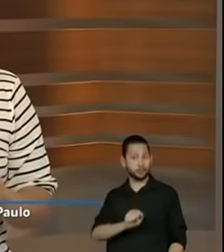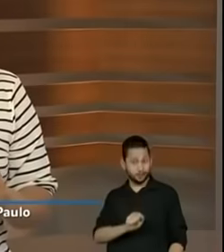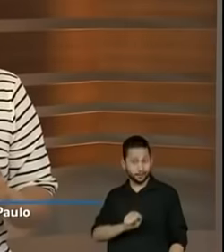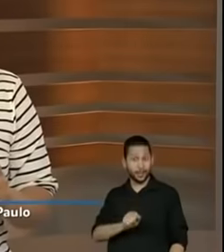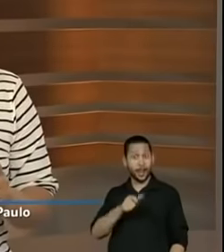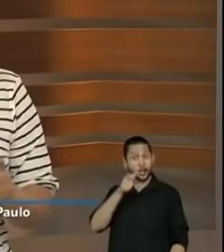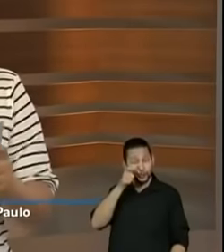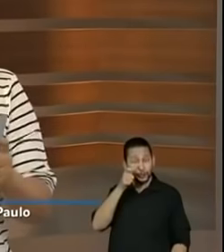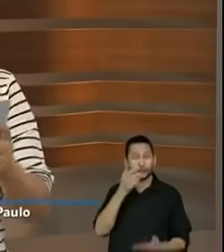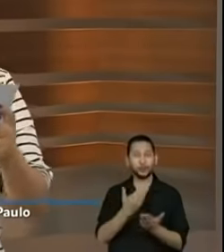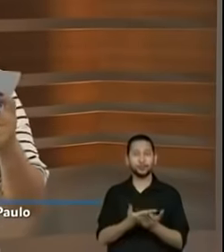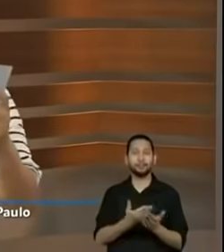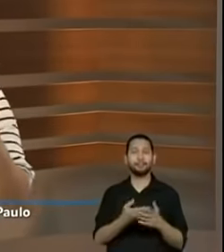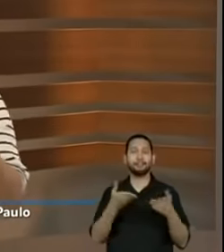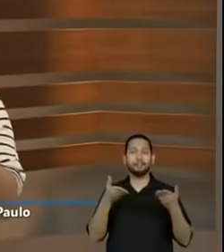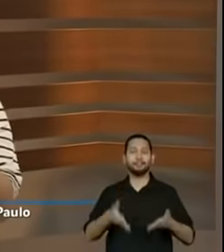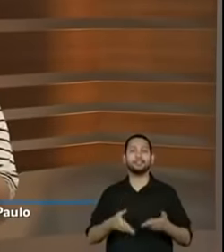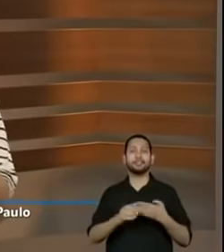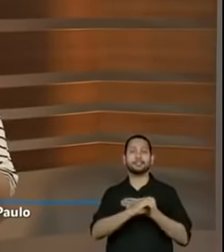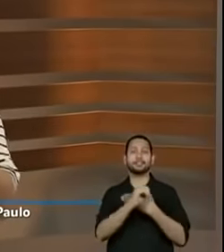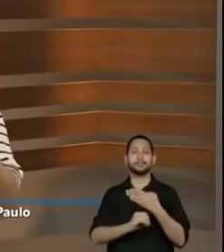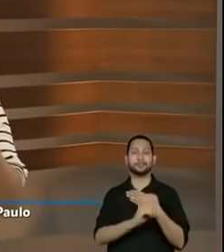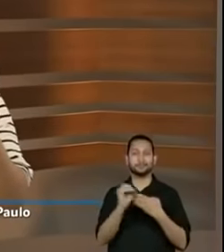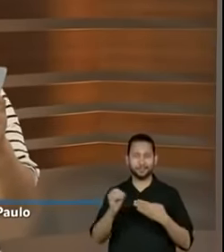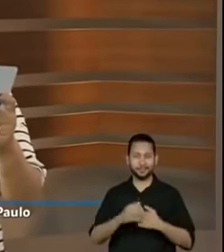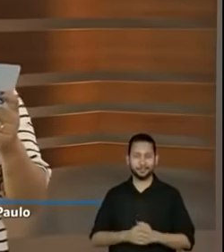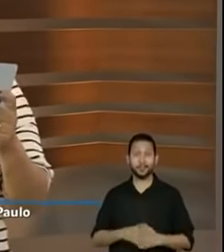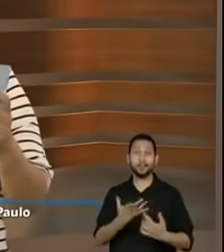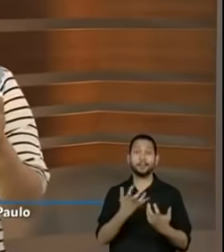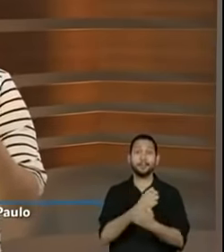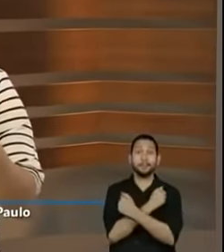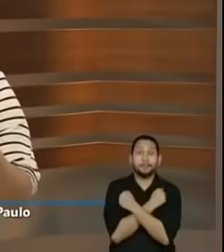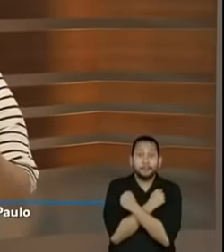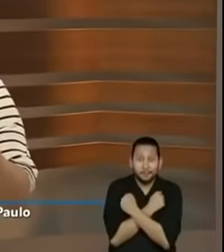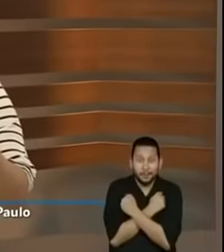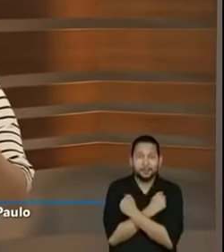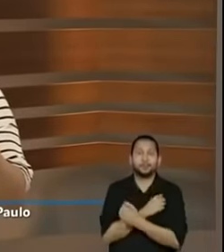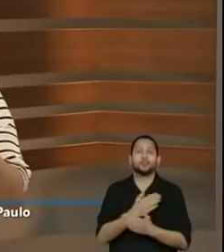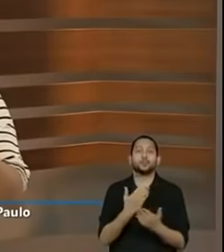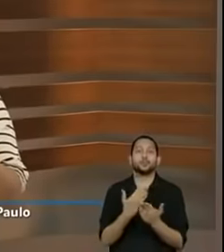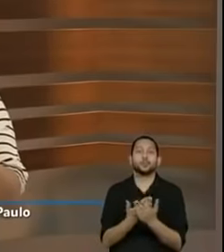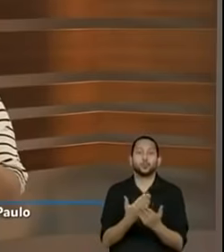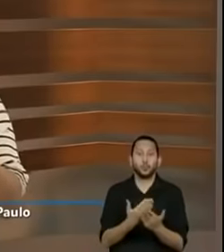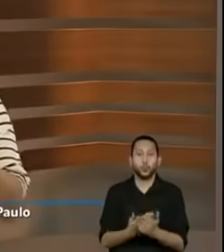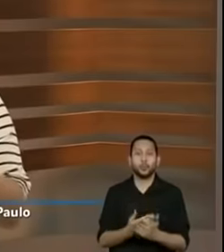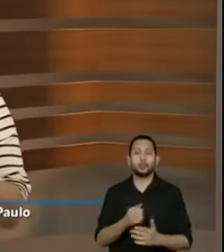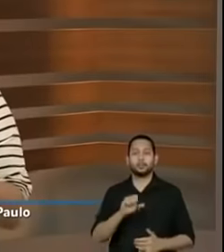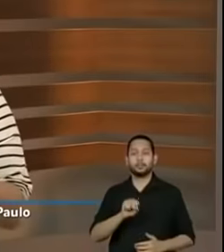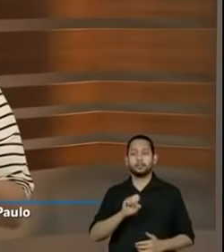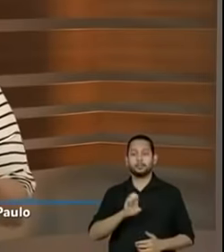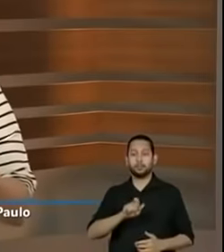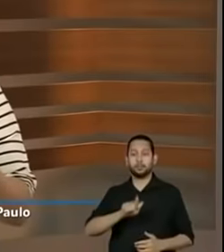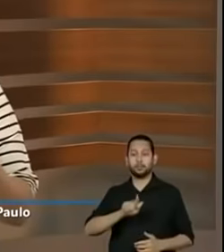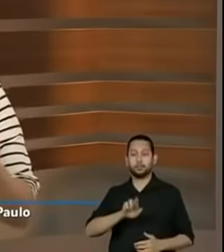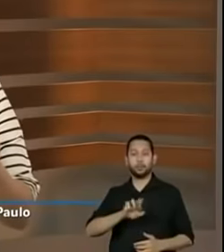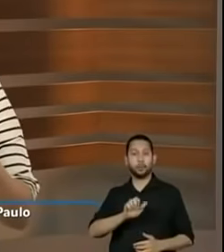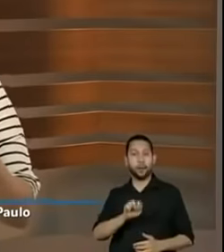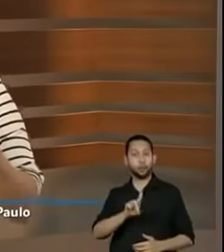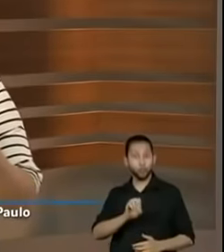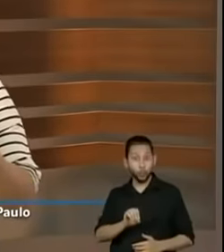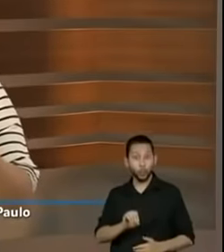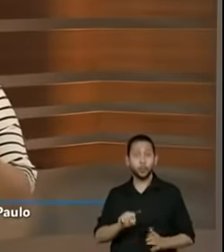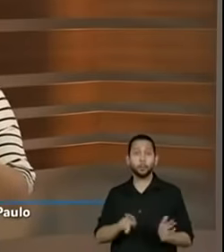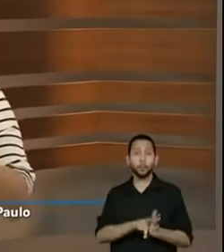Centro de Mídia, certo? Quero mandar também um super abraço a todos da escola Arthur Segurado, que fica em